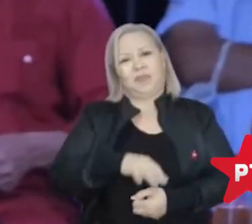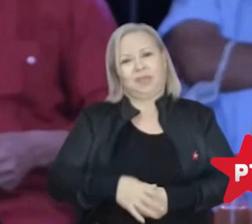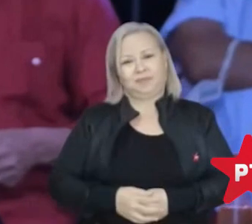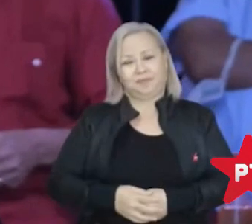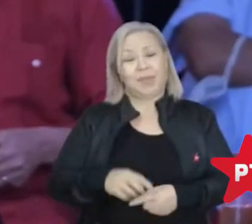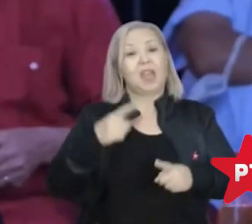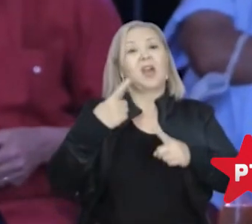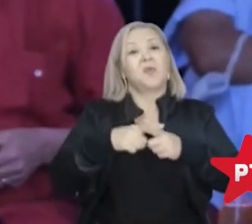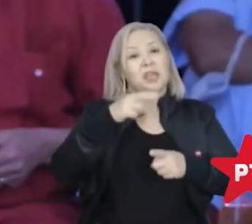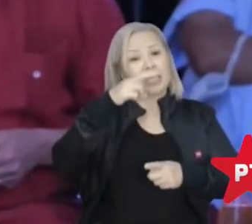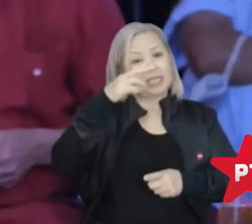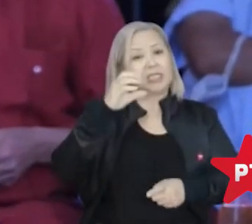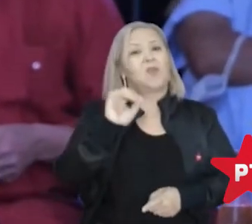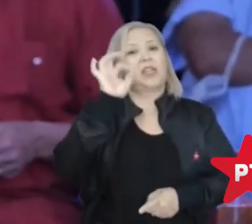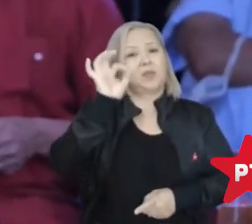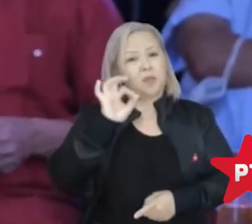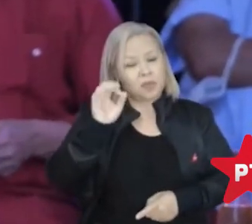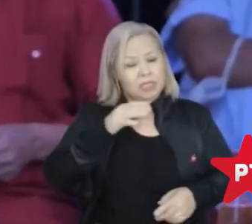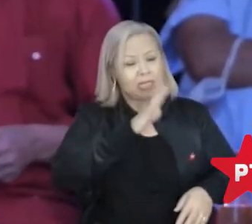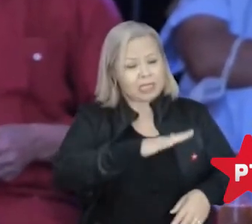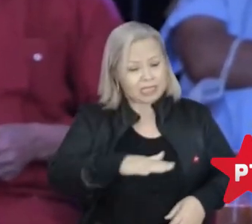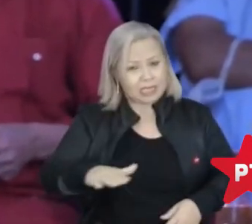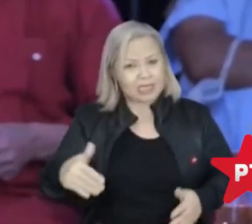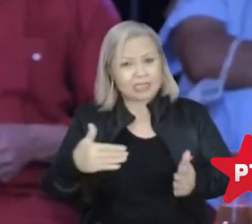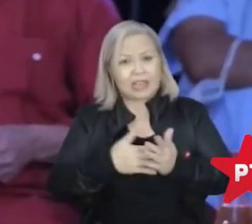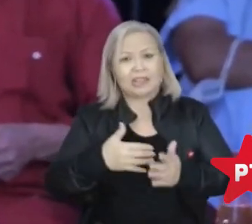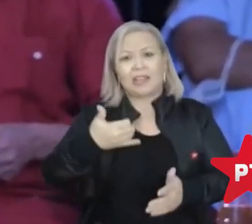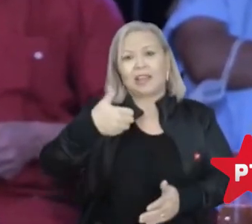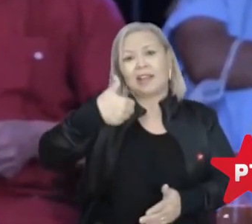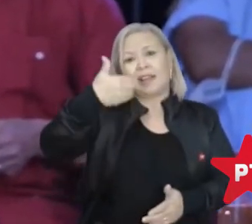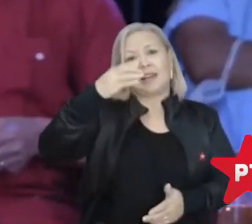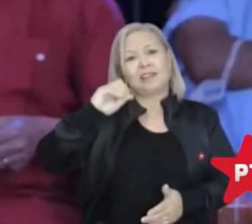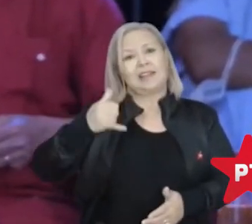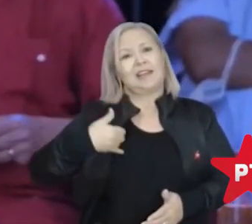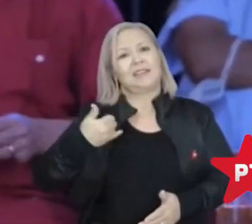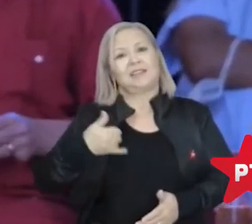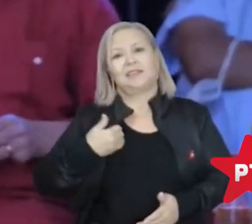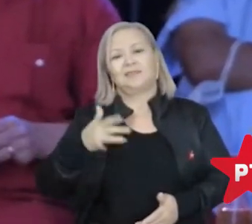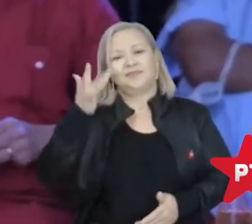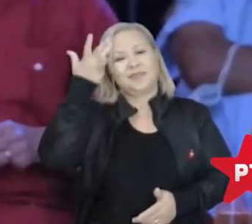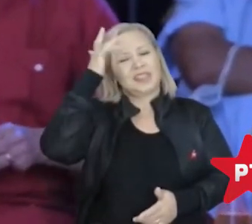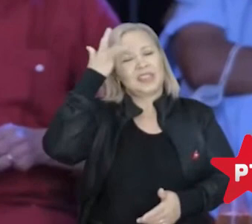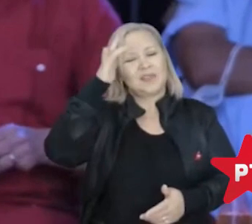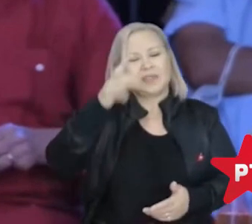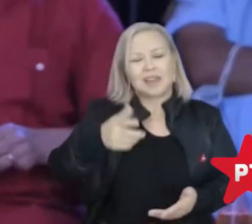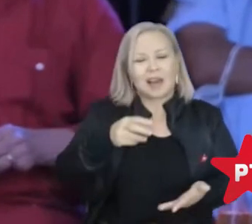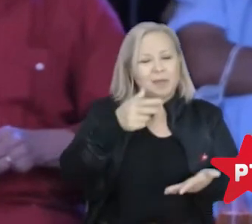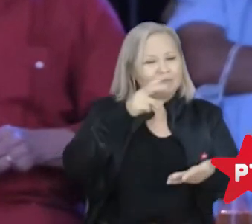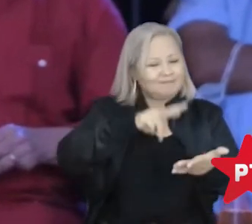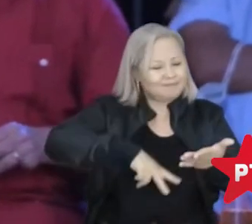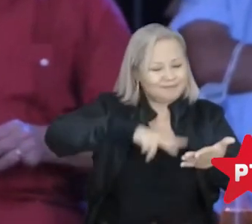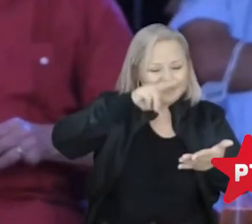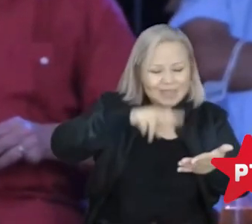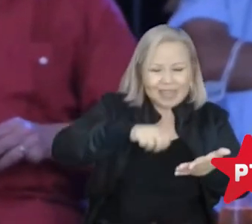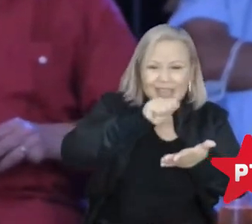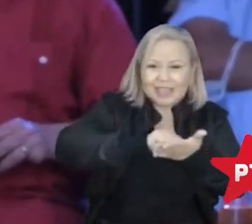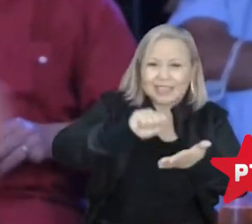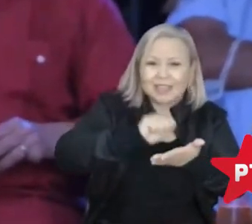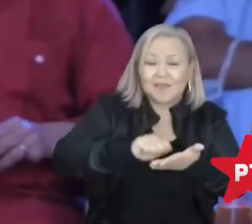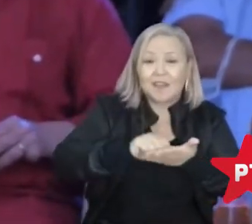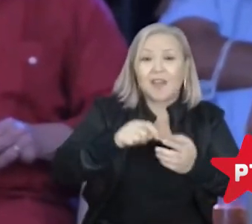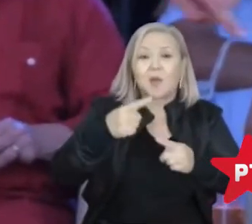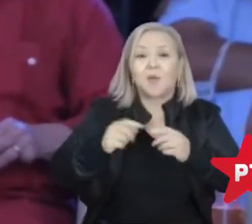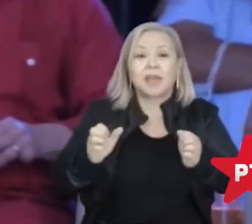crianças de 10 anos não sabem ler e escrever porque na pandemia não fizeram absolutamente nada para garantir o